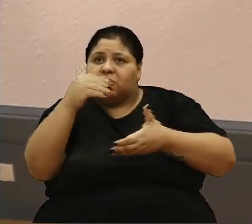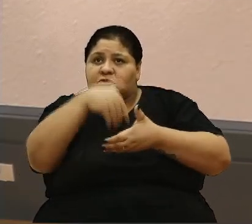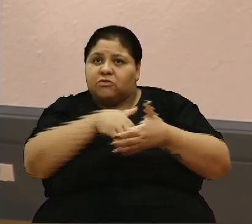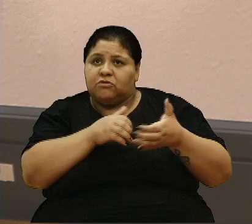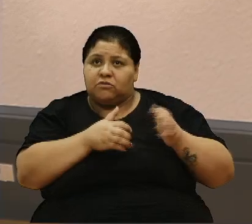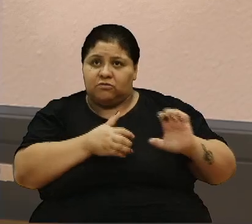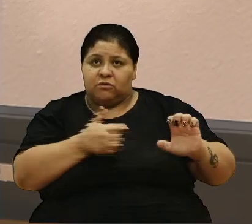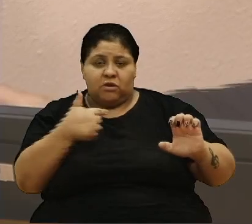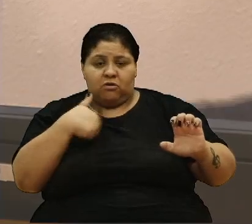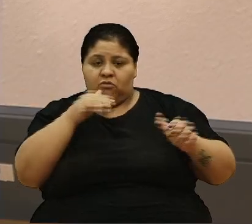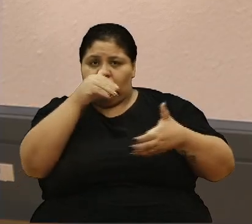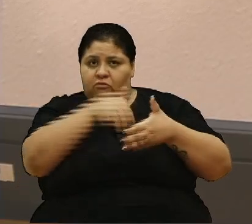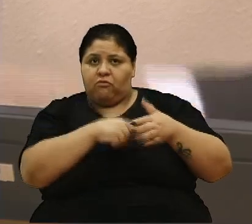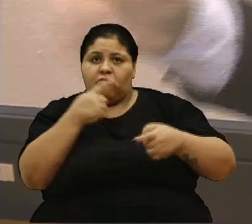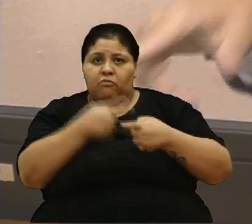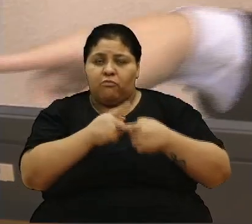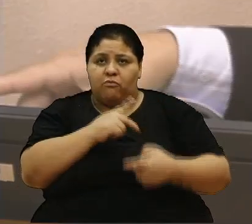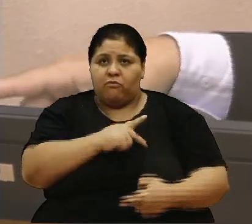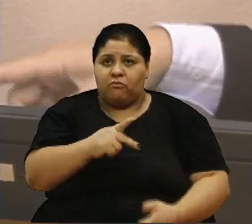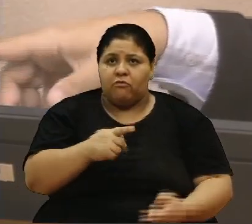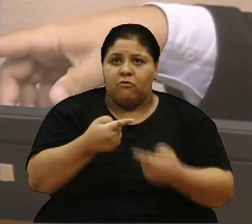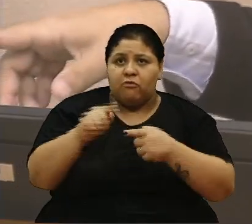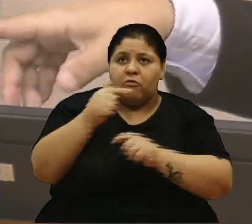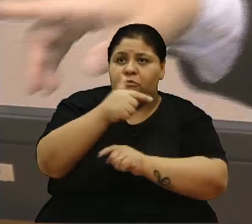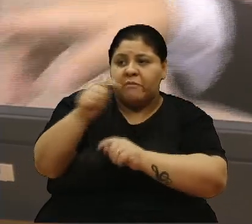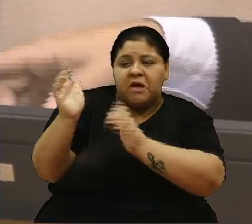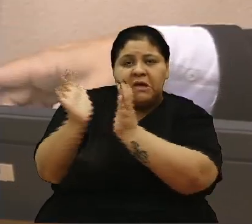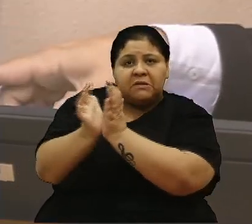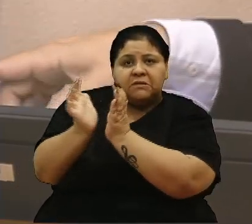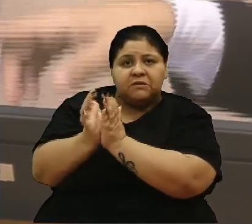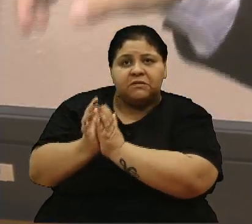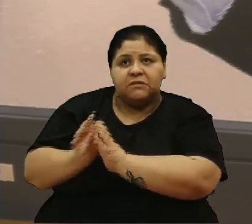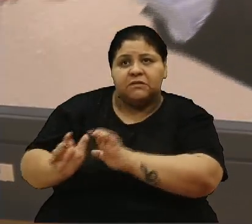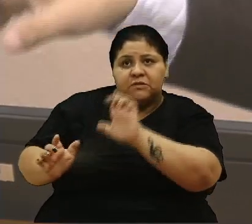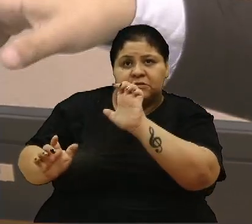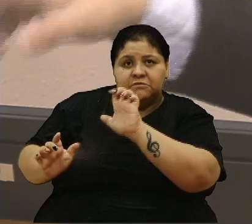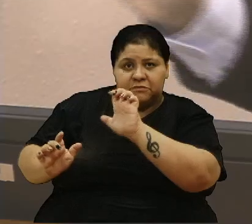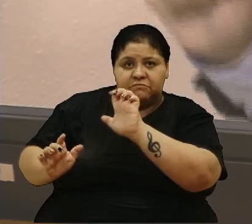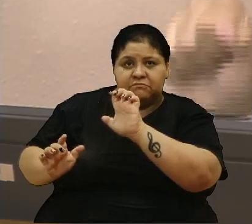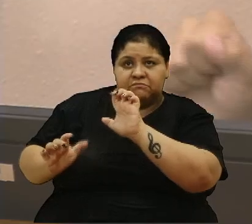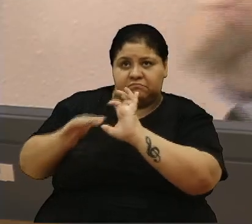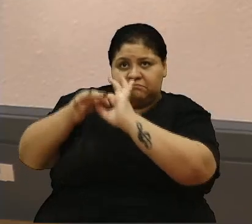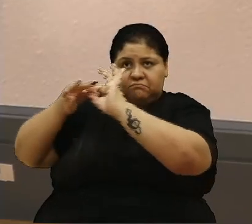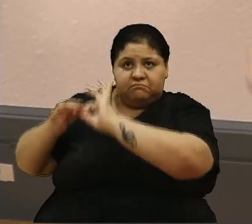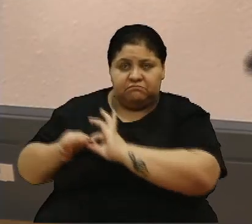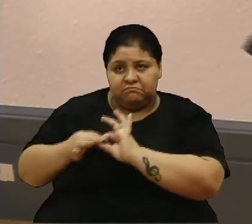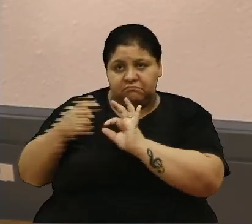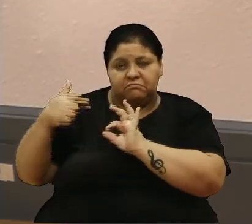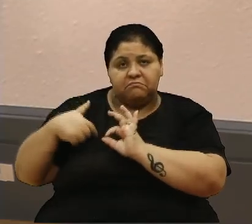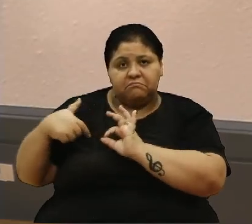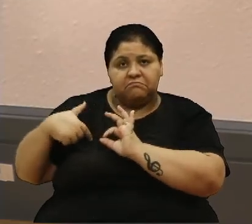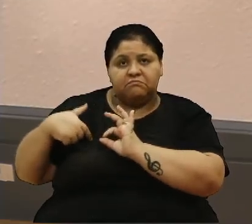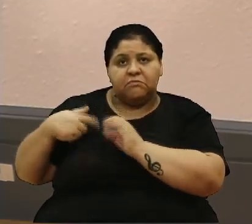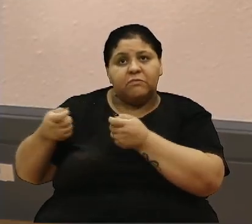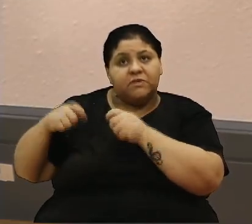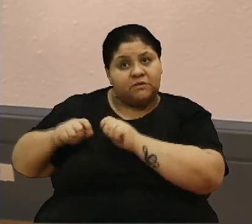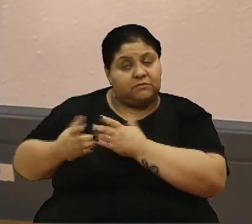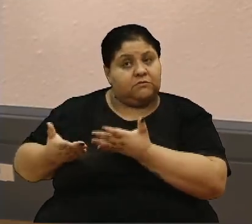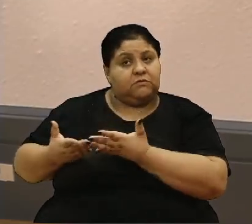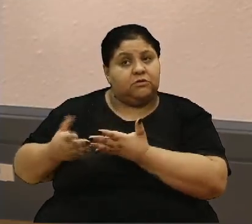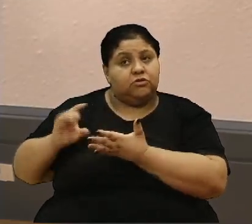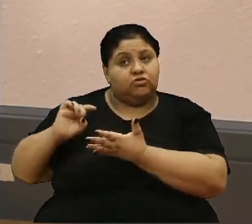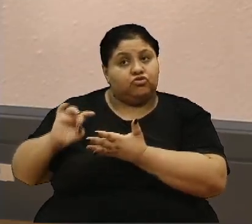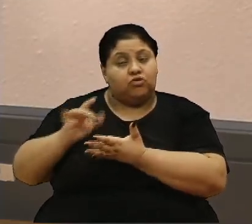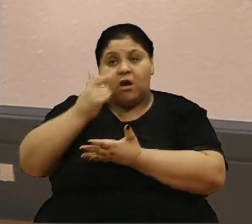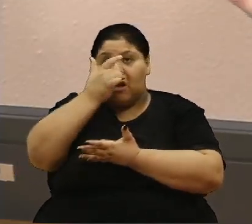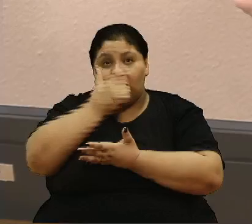Eu não voto, porque estou na presidência, mas os meus colegas de federação, da bancada do meu partido, os demais precisam. Então eu só